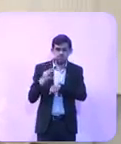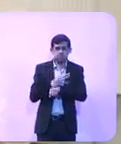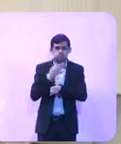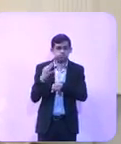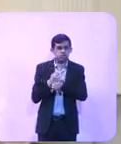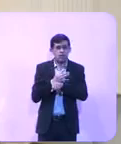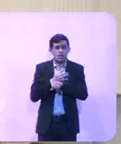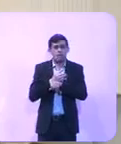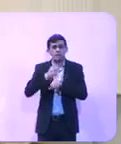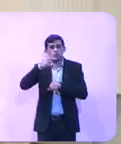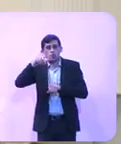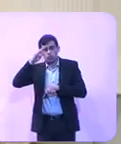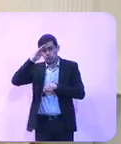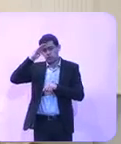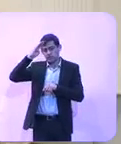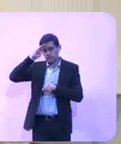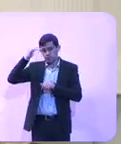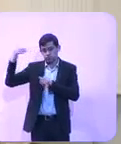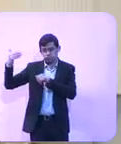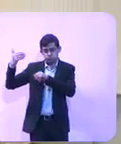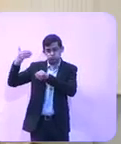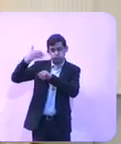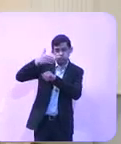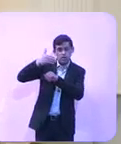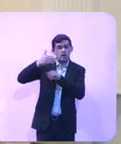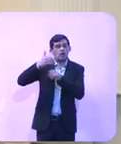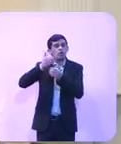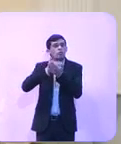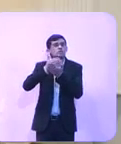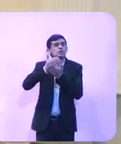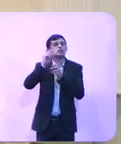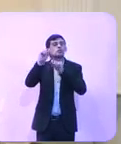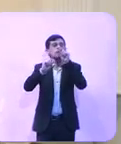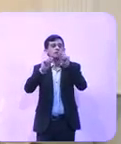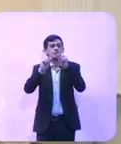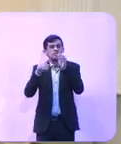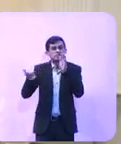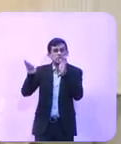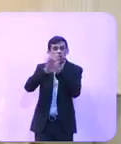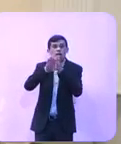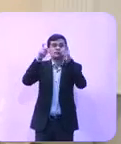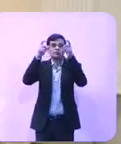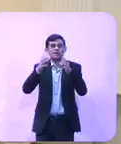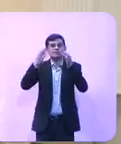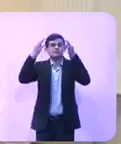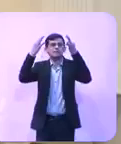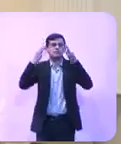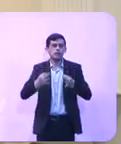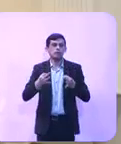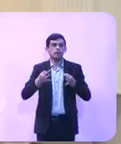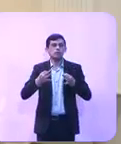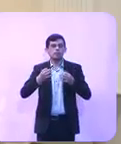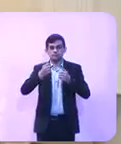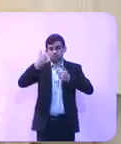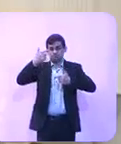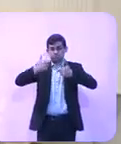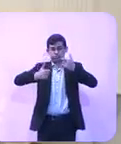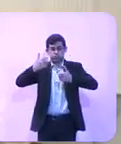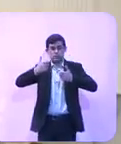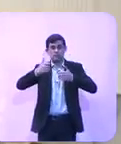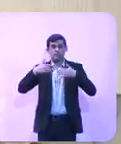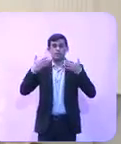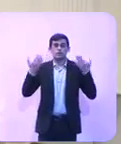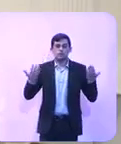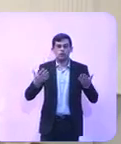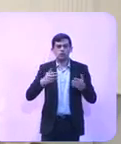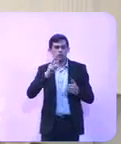o exército da Revolução Americana pudesse chegar ali naquele local a tempo. E então